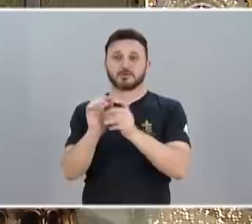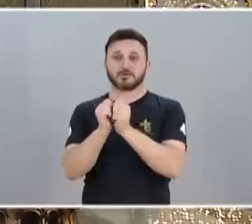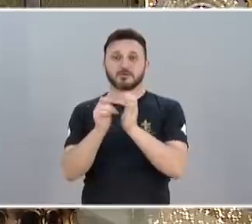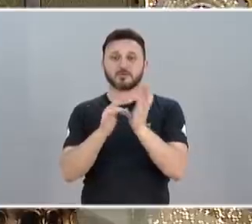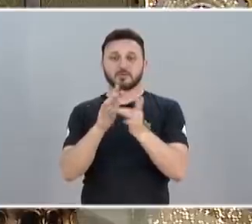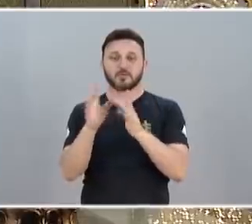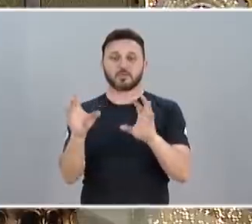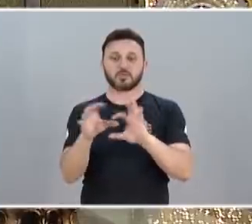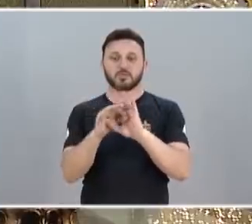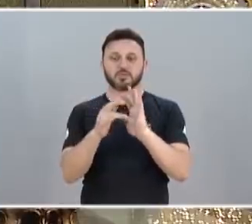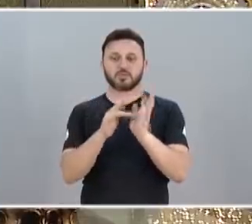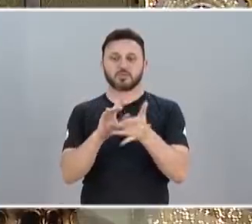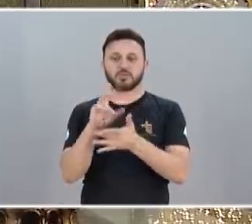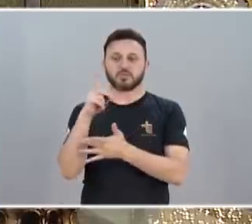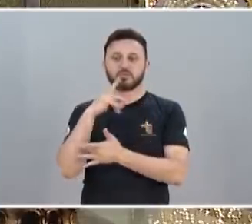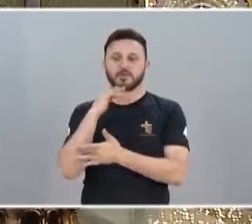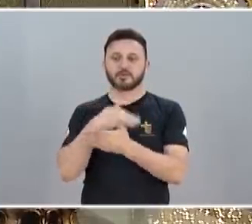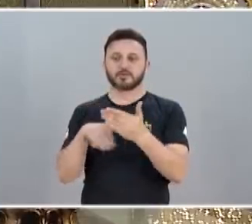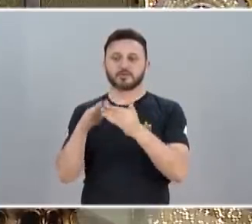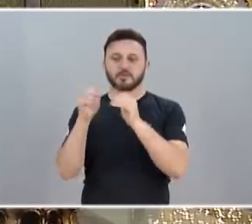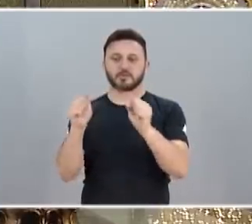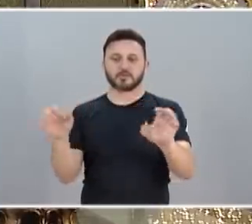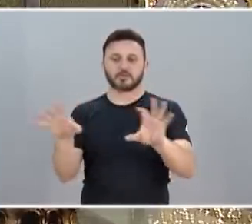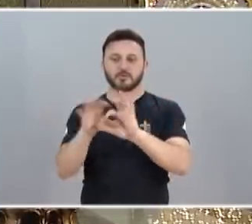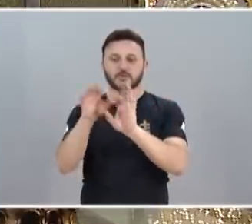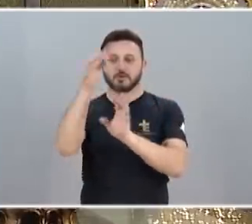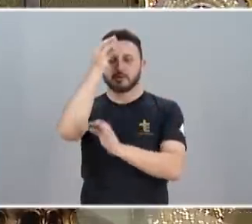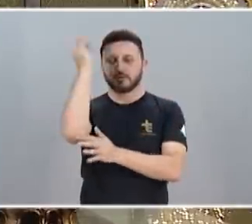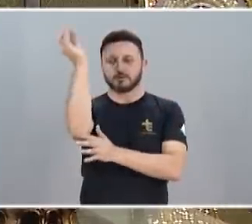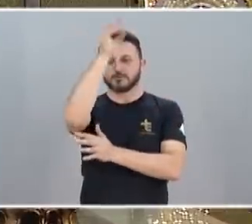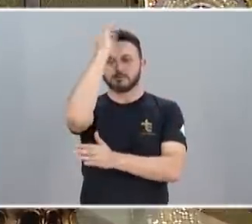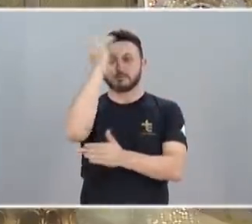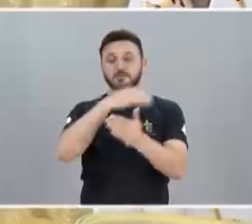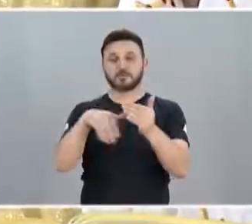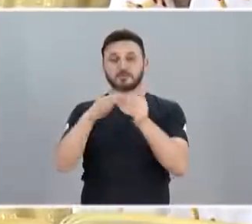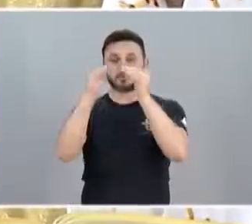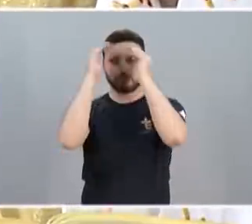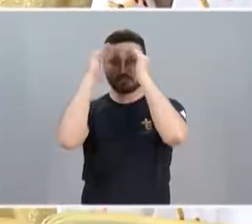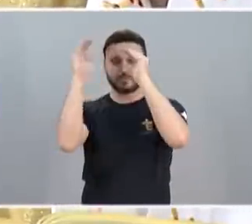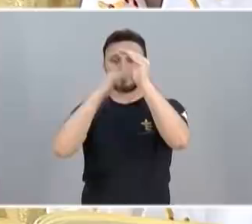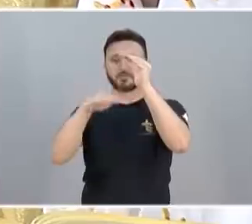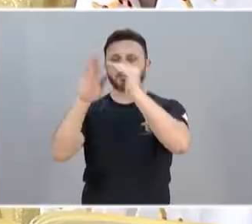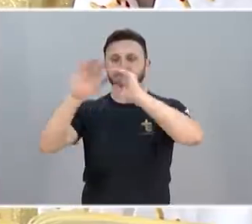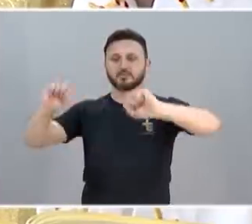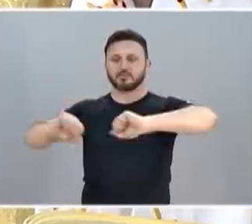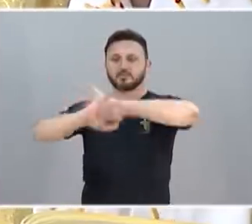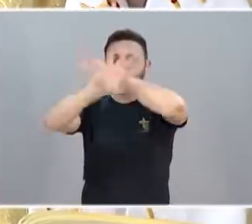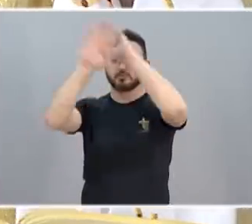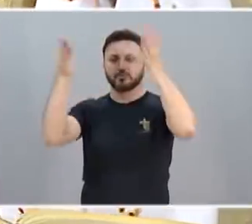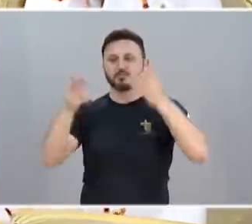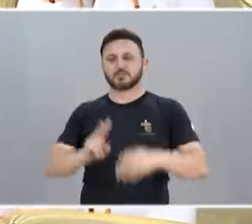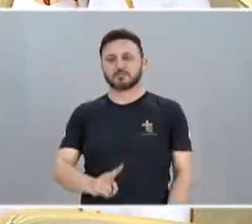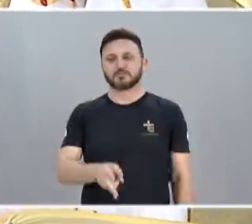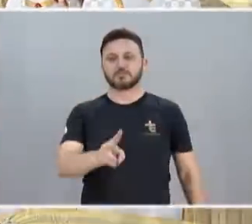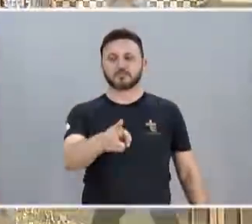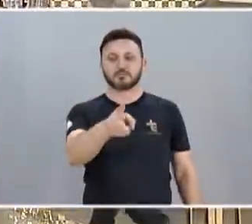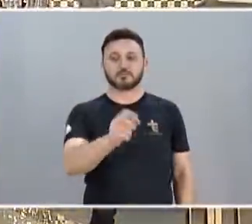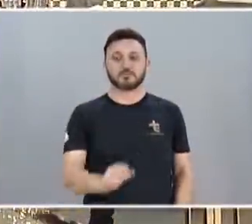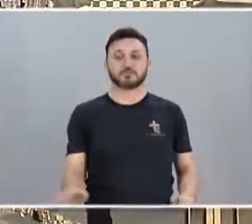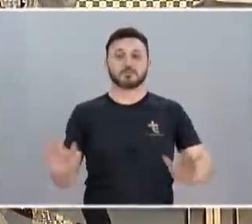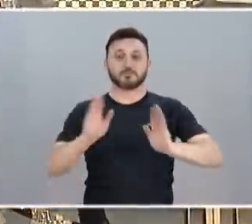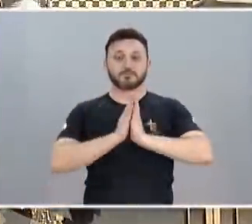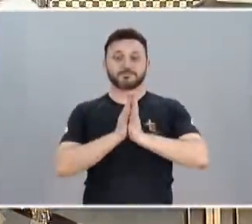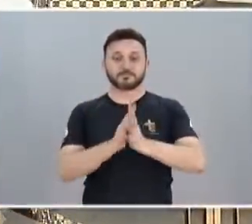com Cristo, em Cristo, a vós, Deus Pai Todo-Poderoso, na unidade do Espírito Santo, toda honra e toda glória, agora e para